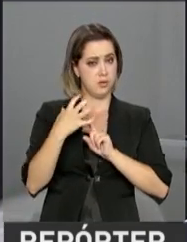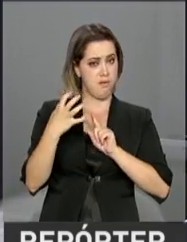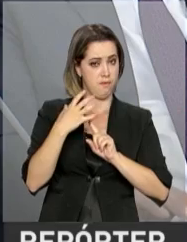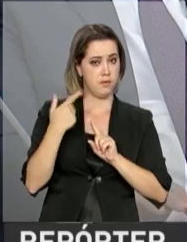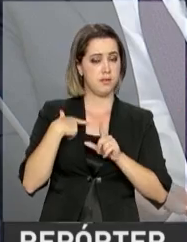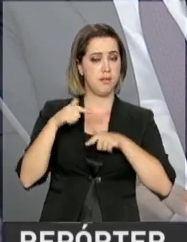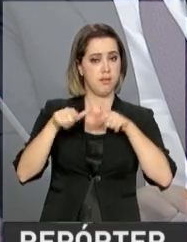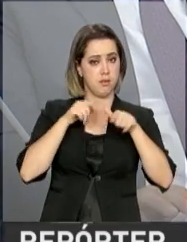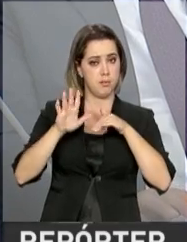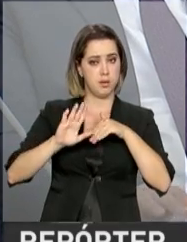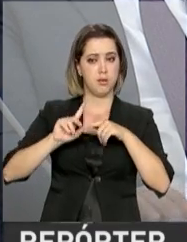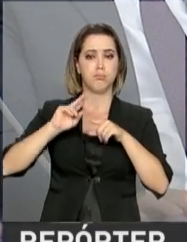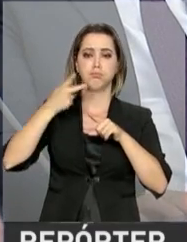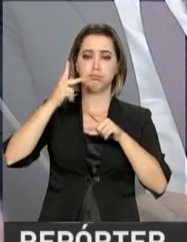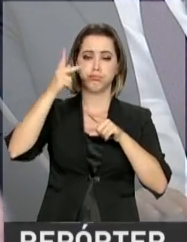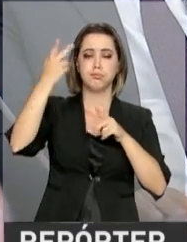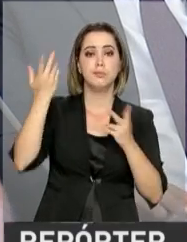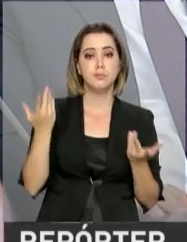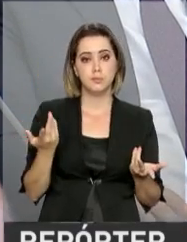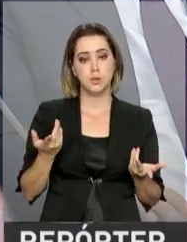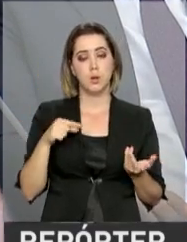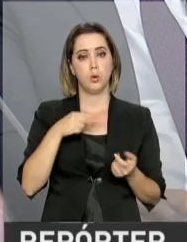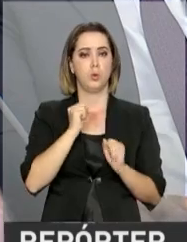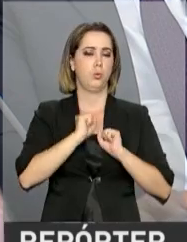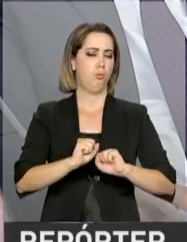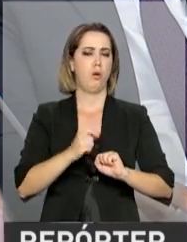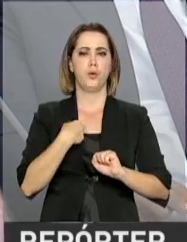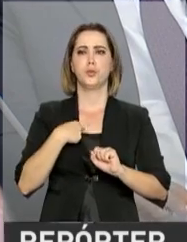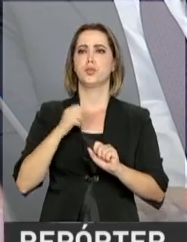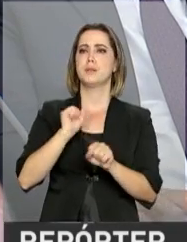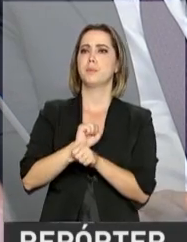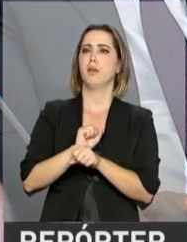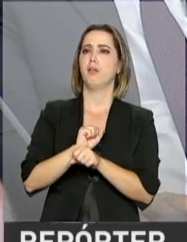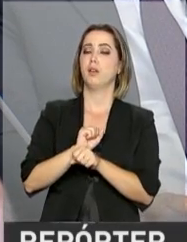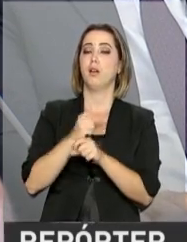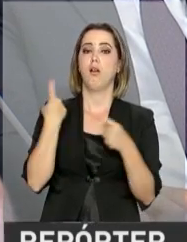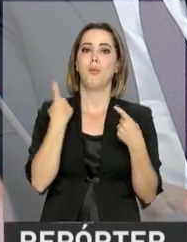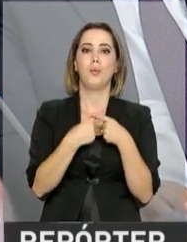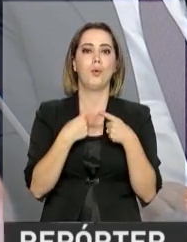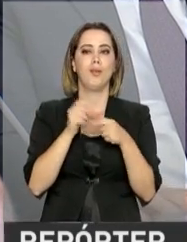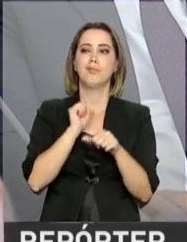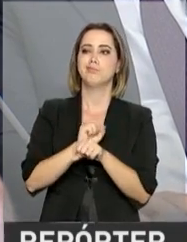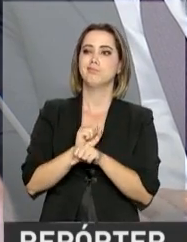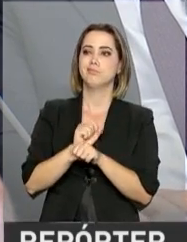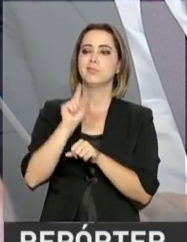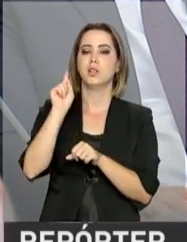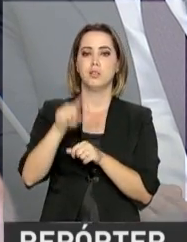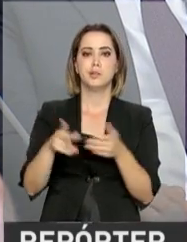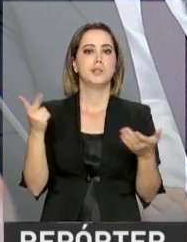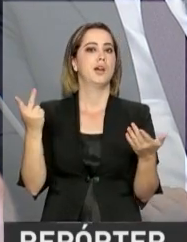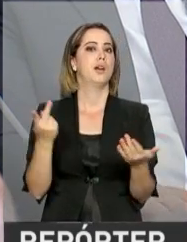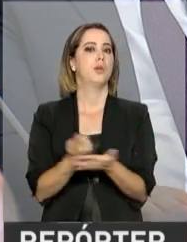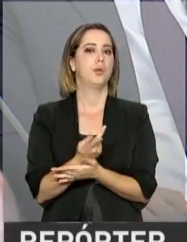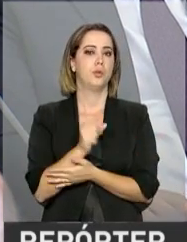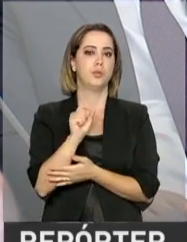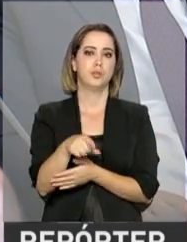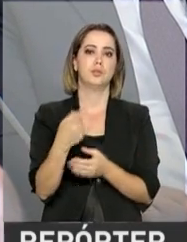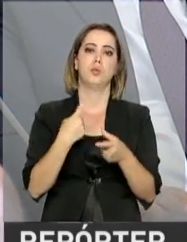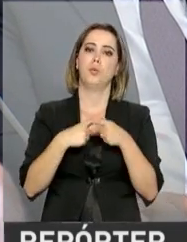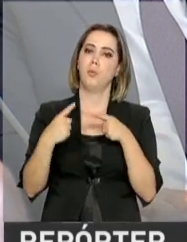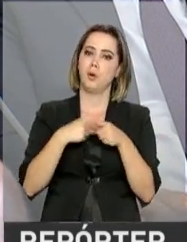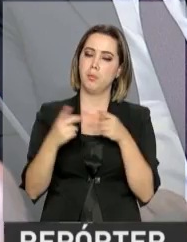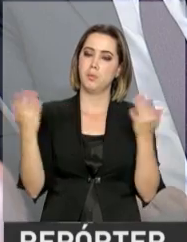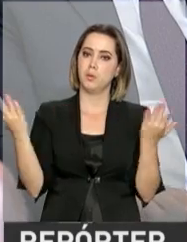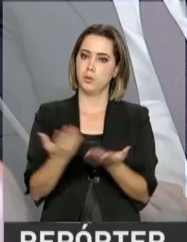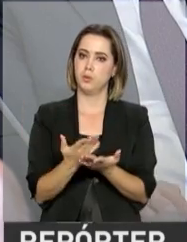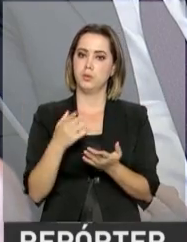muito mais o que não precisa não podemos é ficar inertes porque a inércia é que produziu a recessão que hoje nós